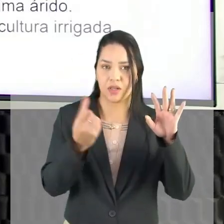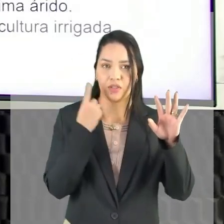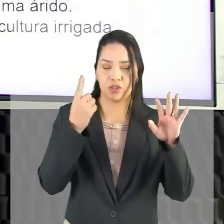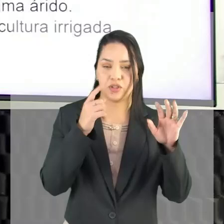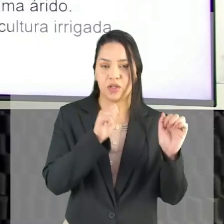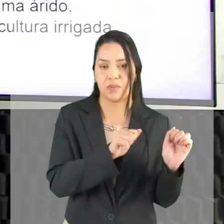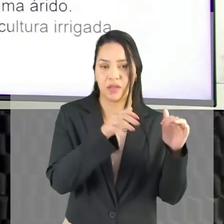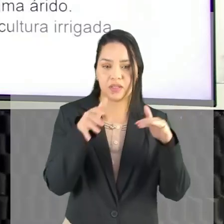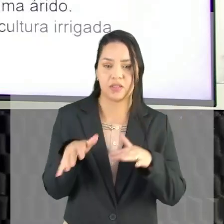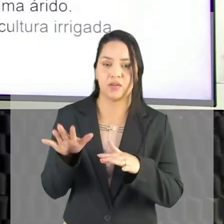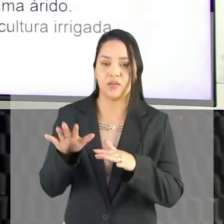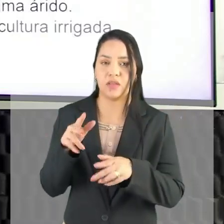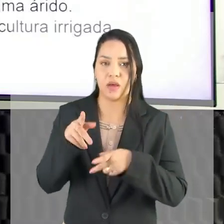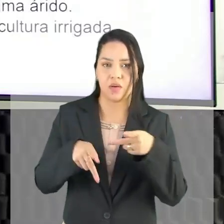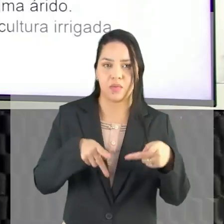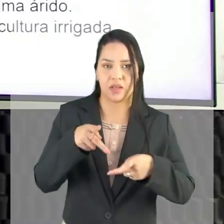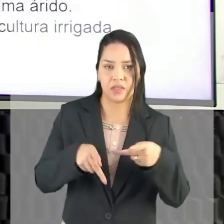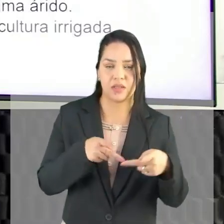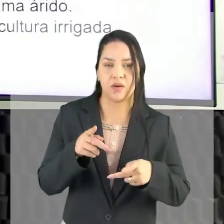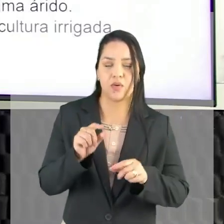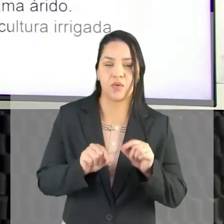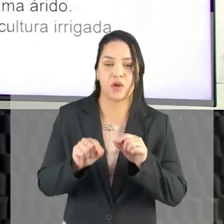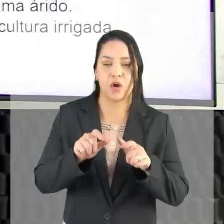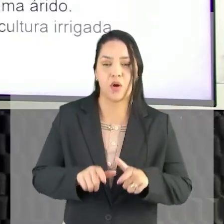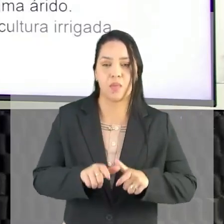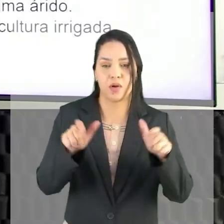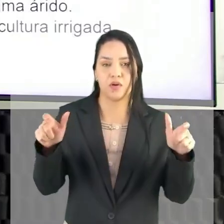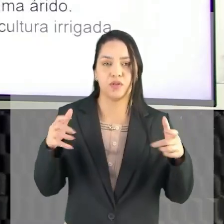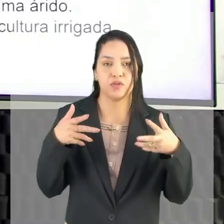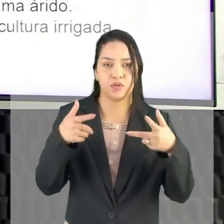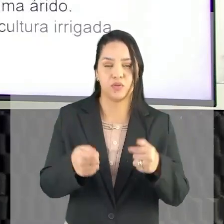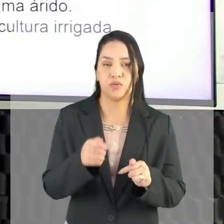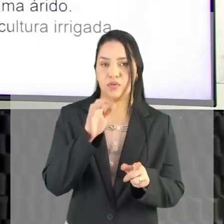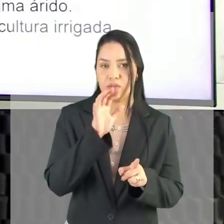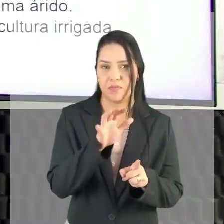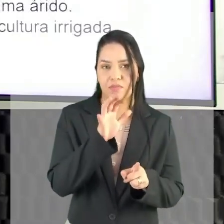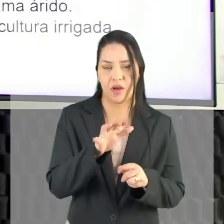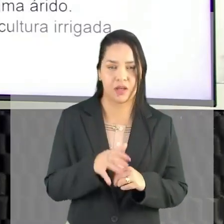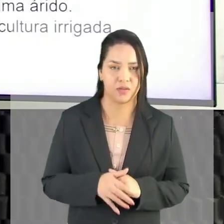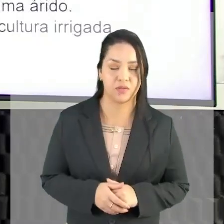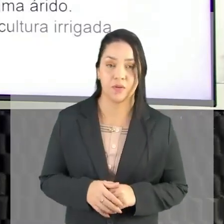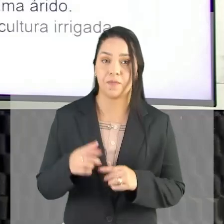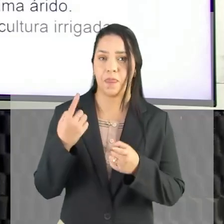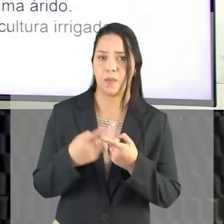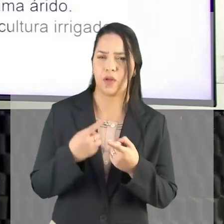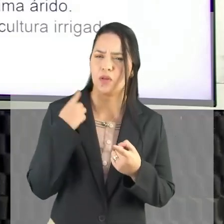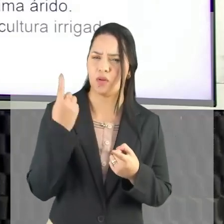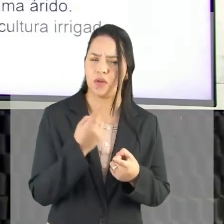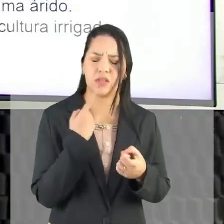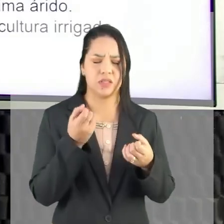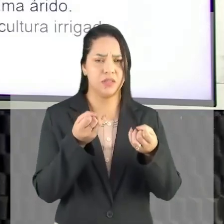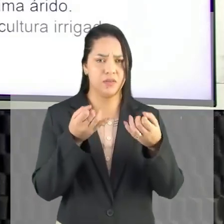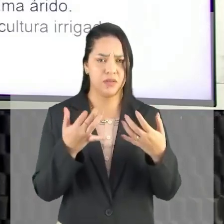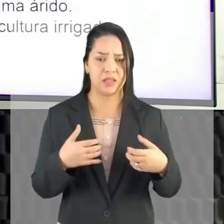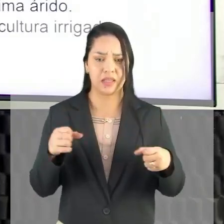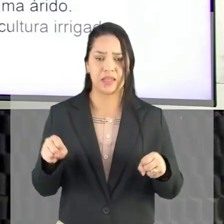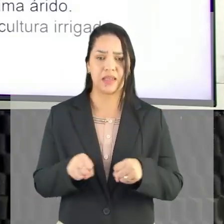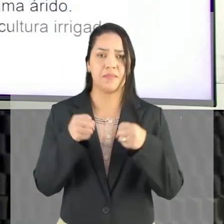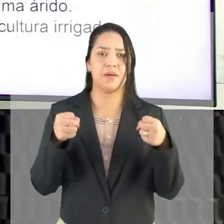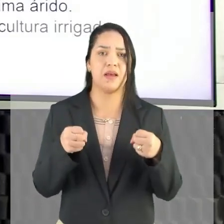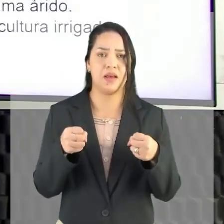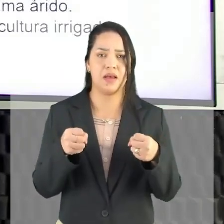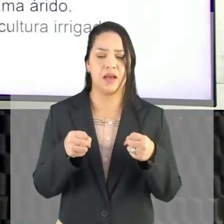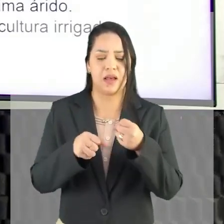a migração forçada da população é o maior de todos os impactos. Até porque, gente, a gente está falando de quebrar